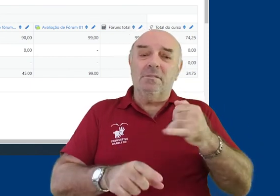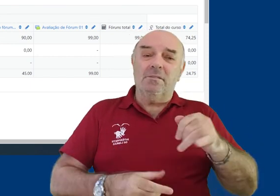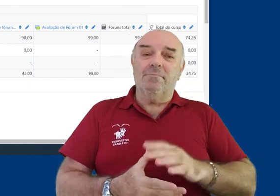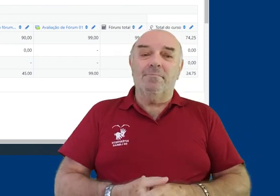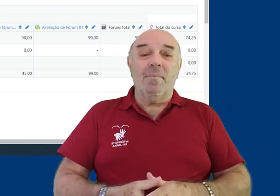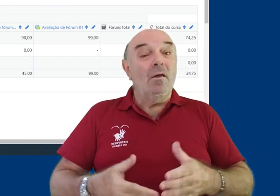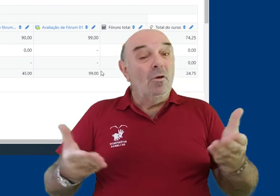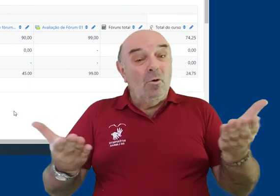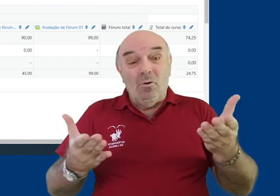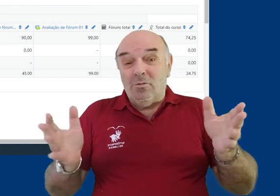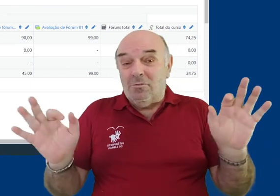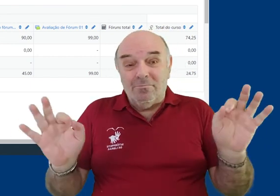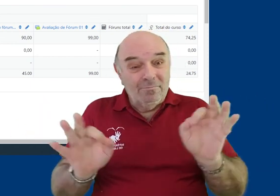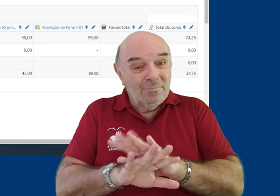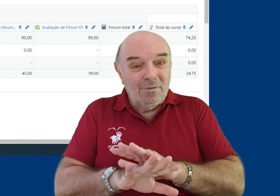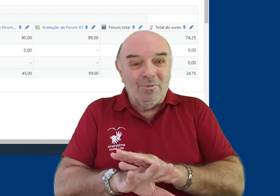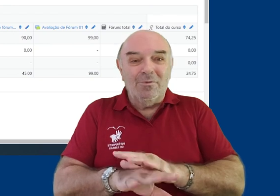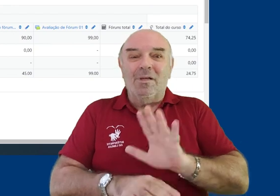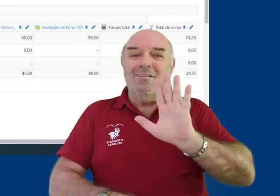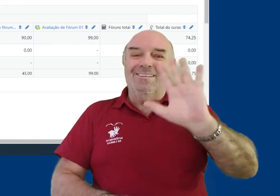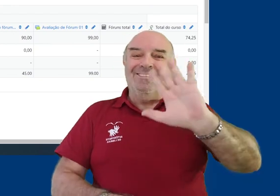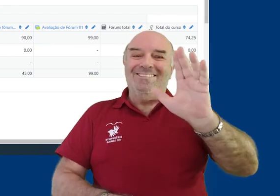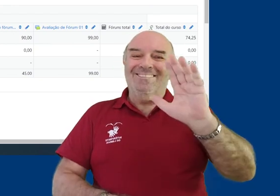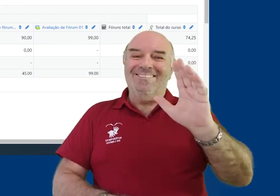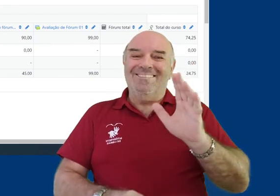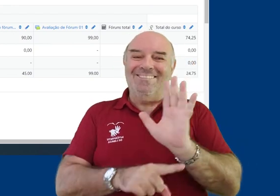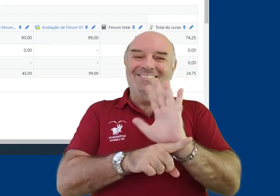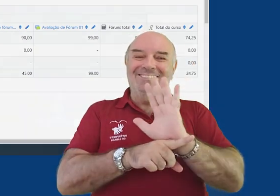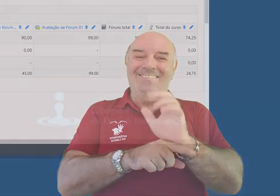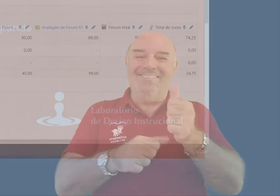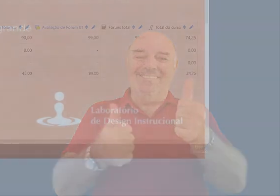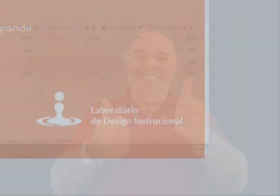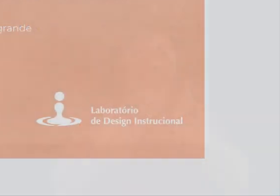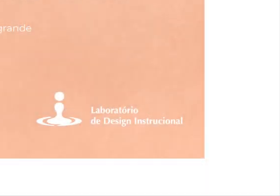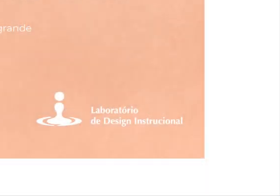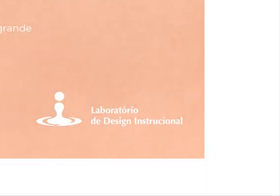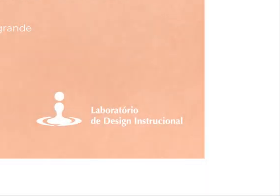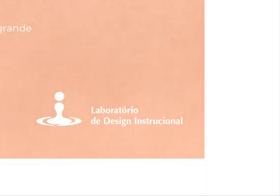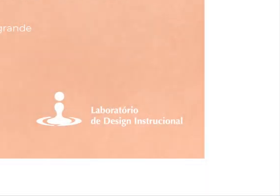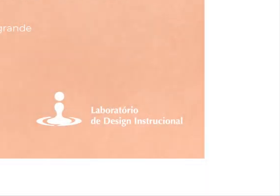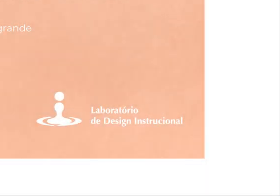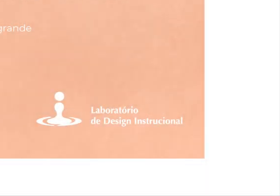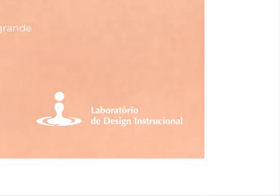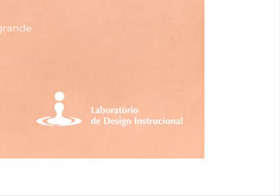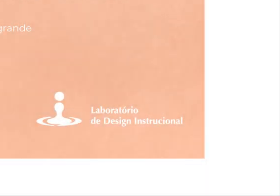esse cálculo também. Por hoje é só. Até o próximo vídeo.